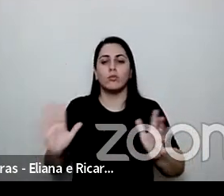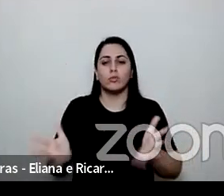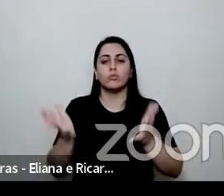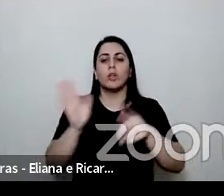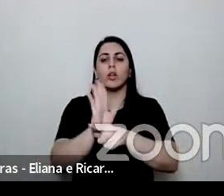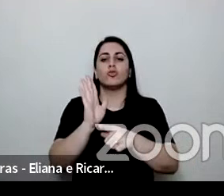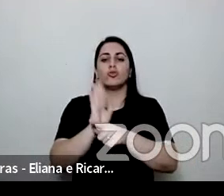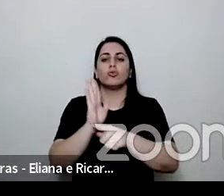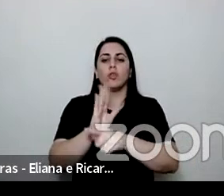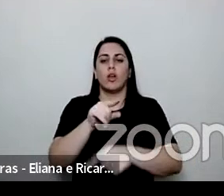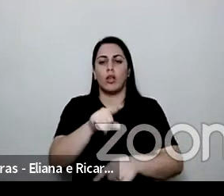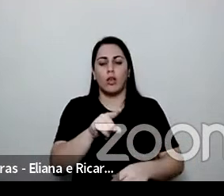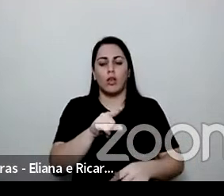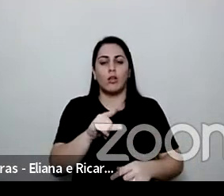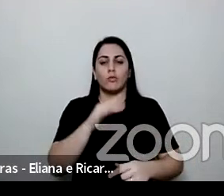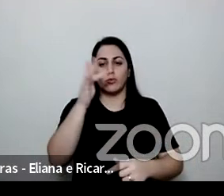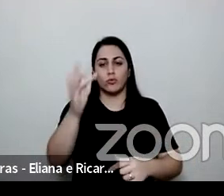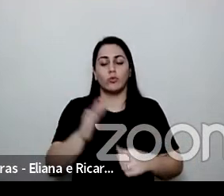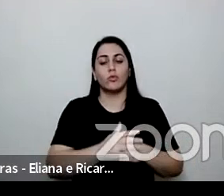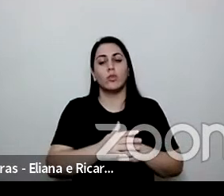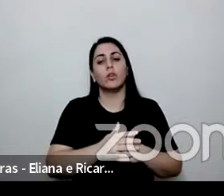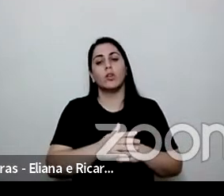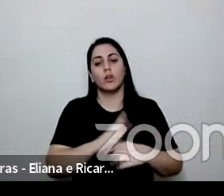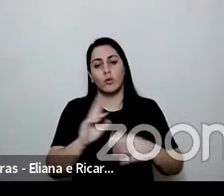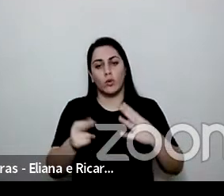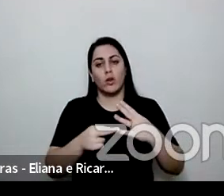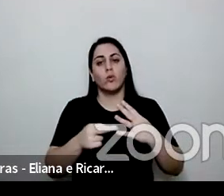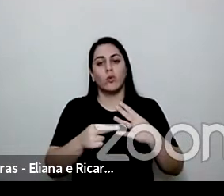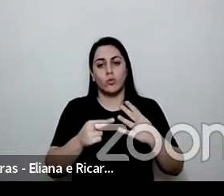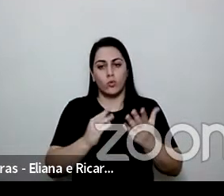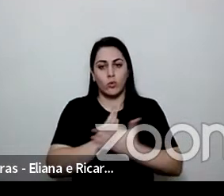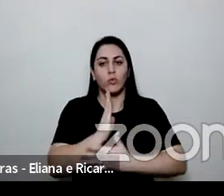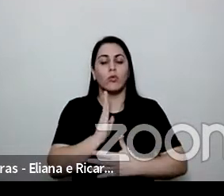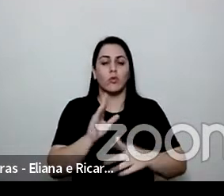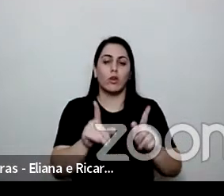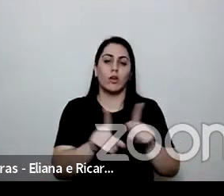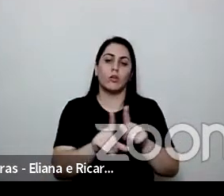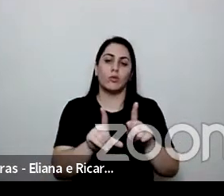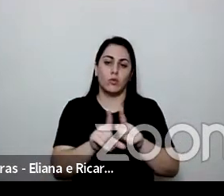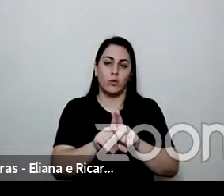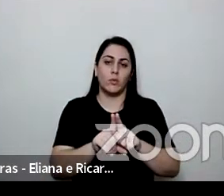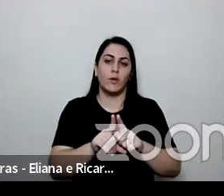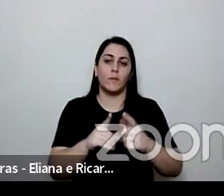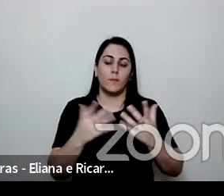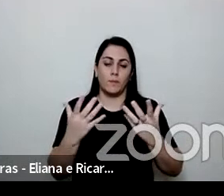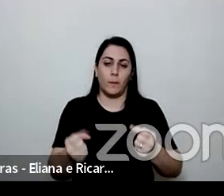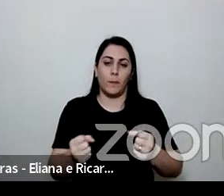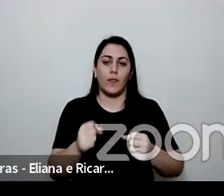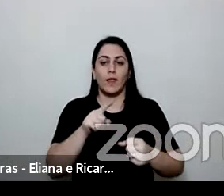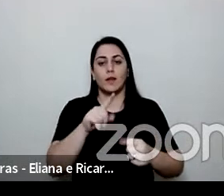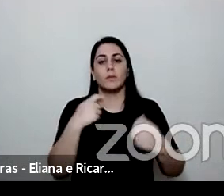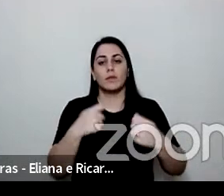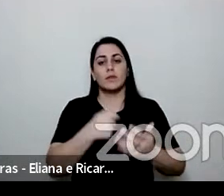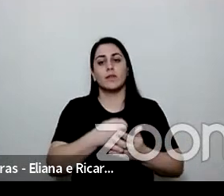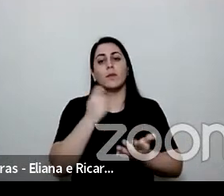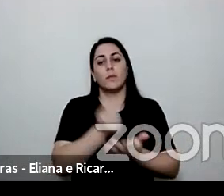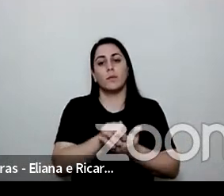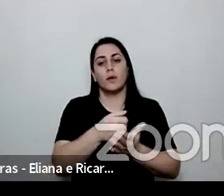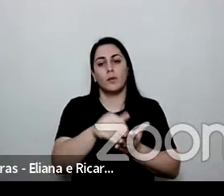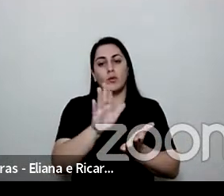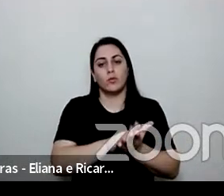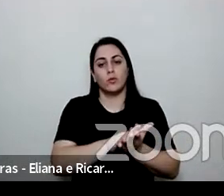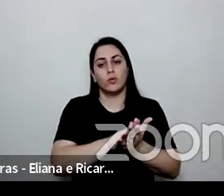pugnou ao final pelo provimento do recurso para que a ação seja julgada procedente condenando-se o recorrido ao pagamento de multa